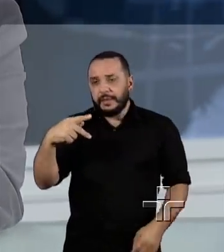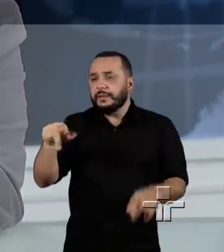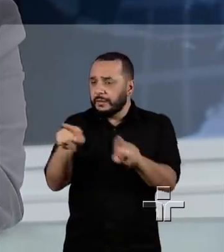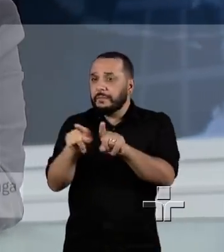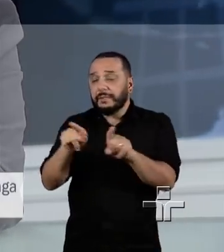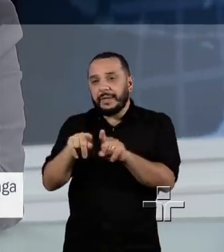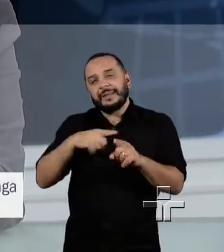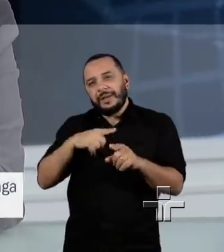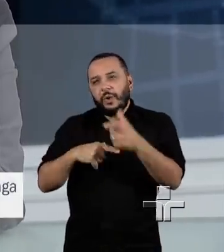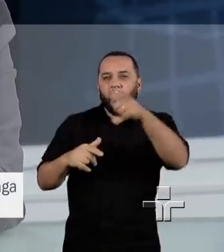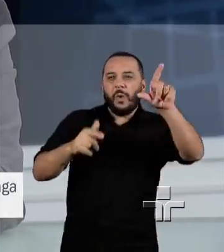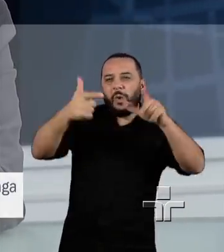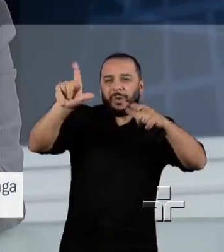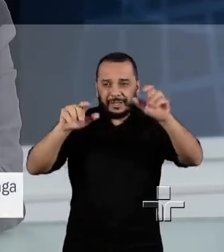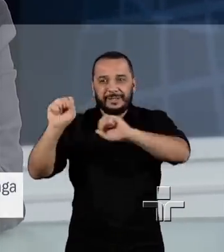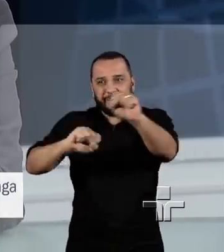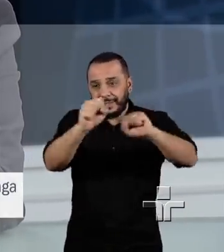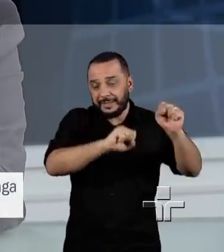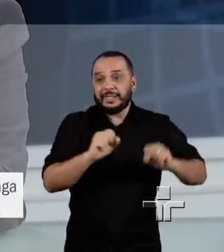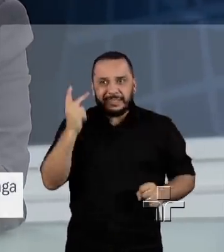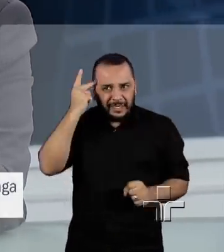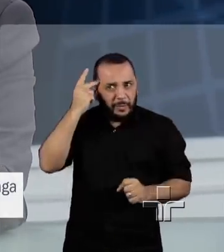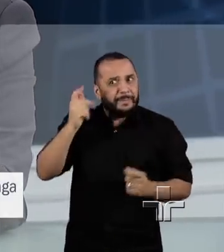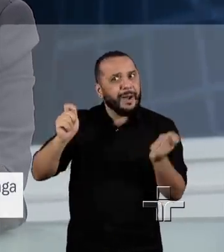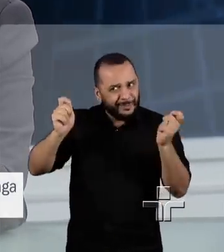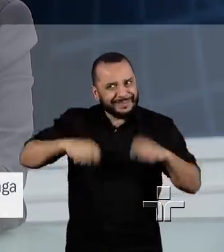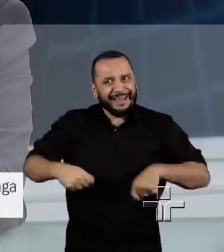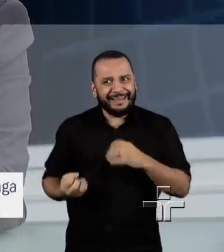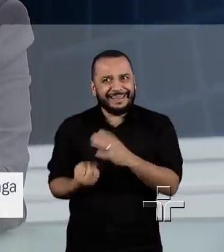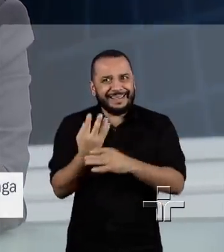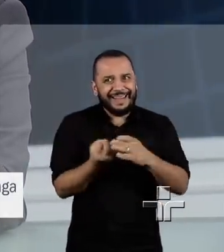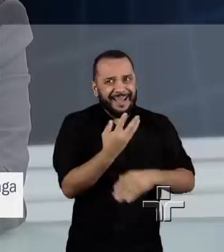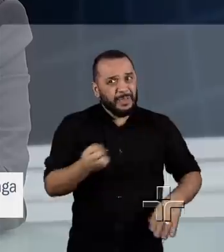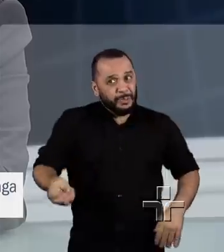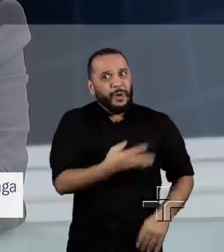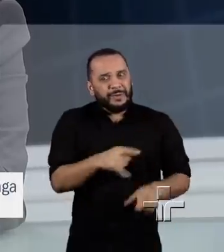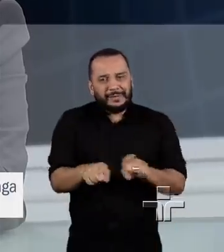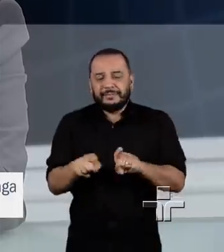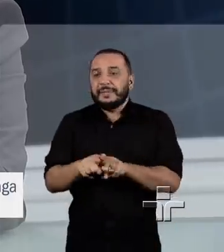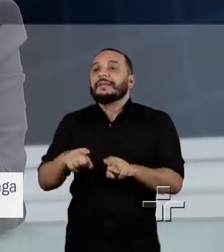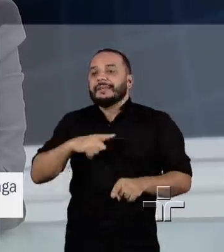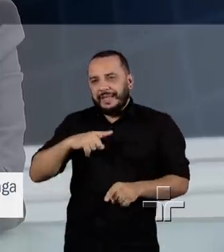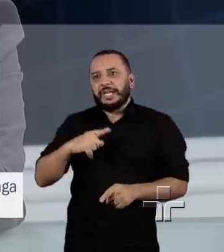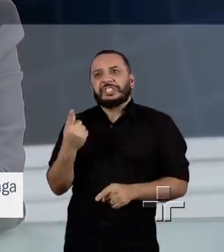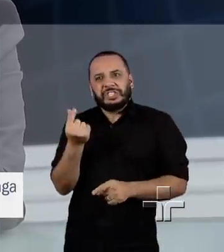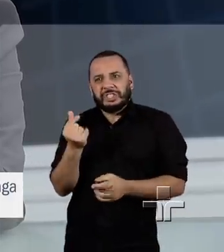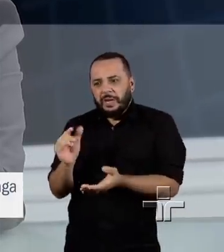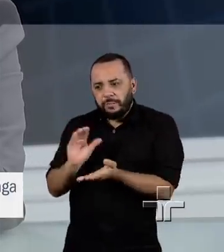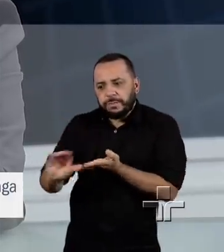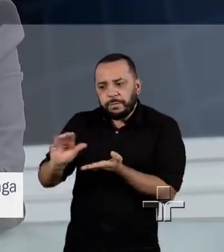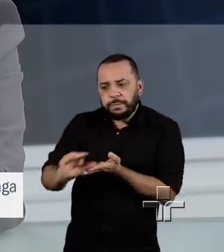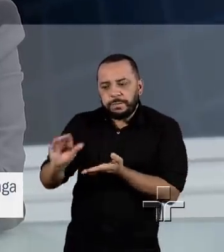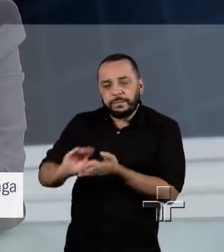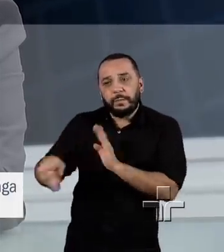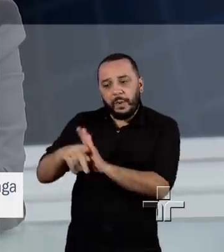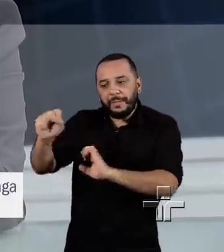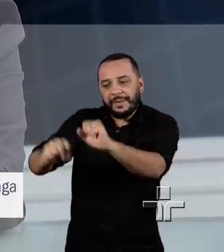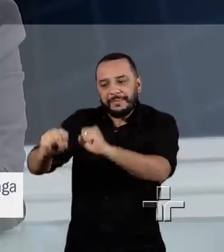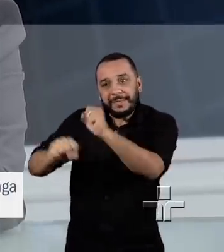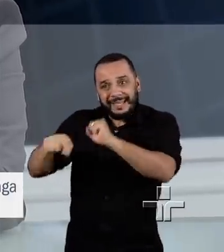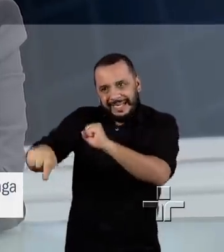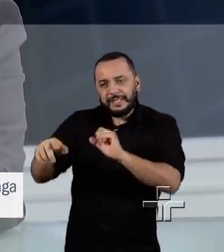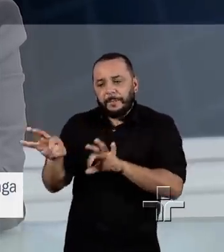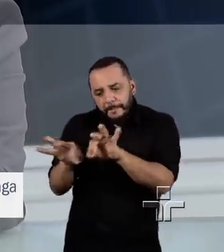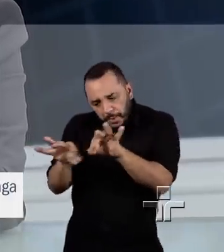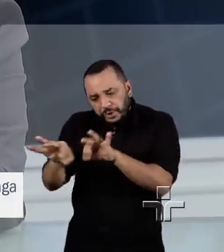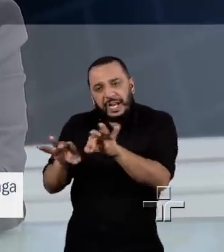São Paulo tem condições únicas para isso. Você tem dinheiro a fundo perdido para empresas querer desenvolver um projeto